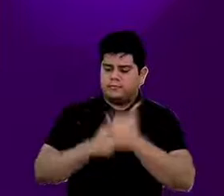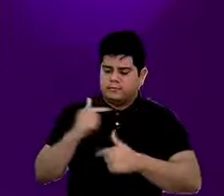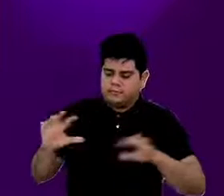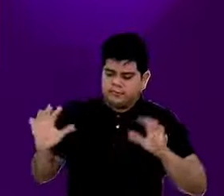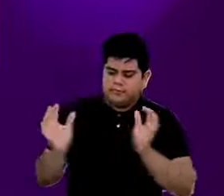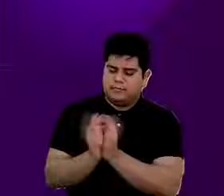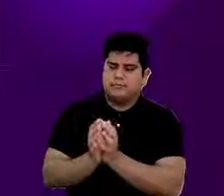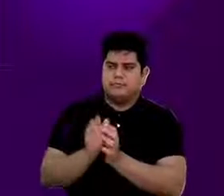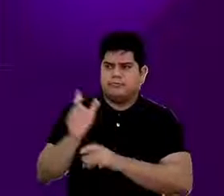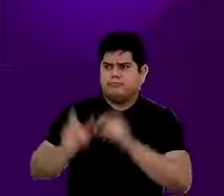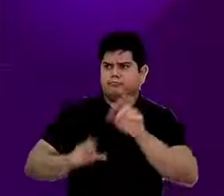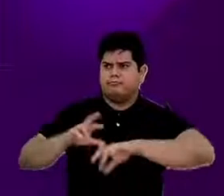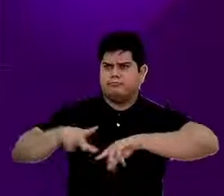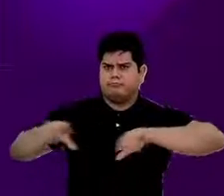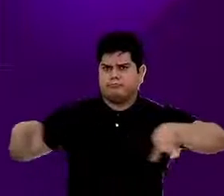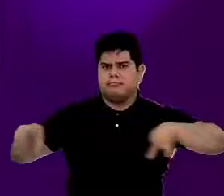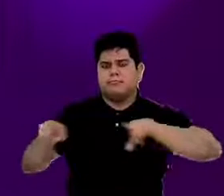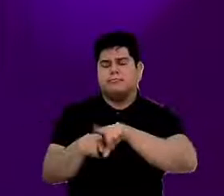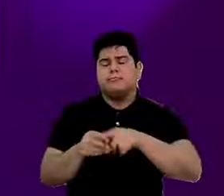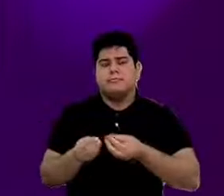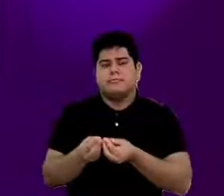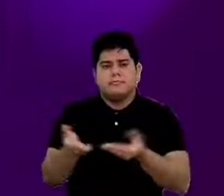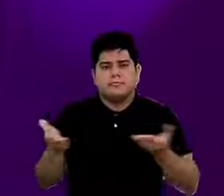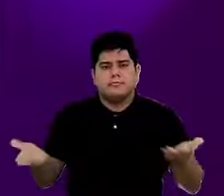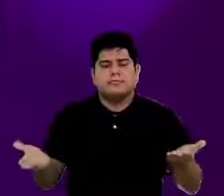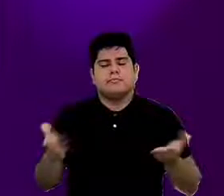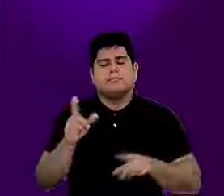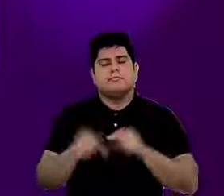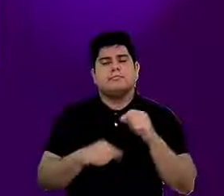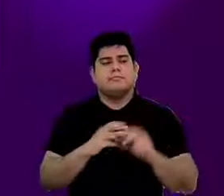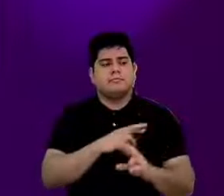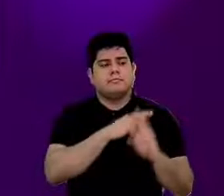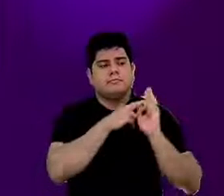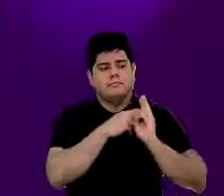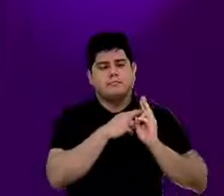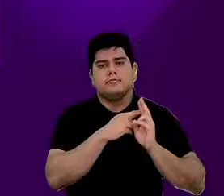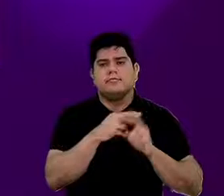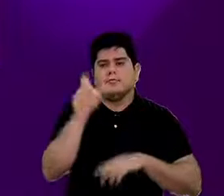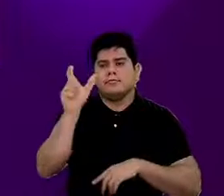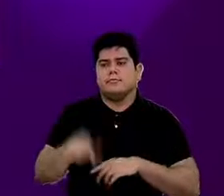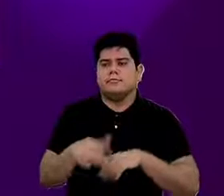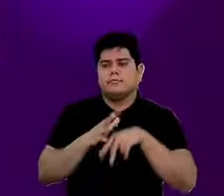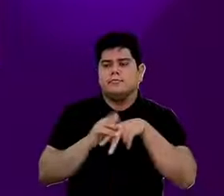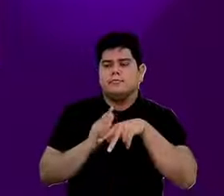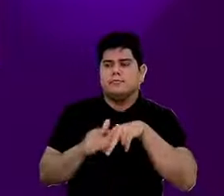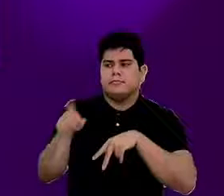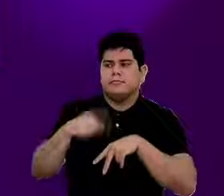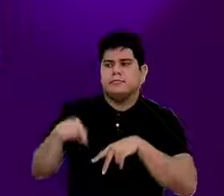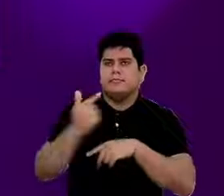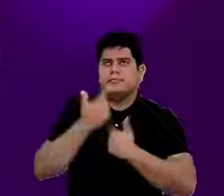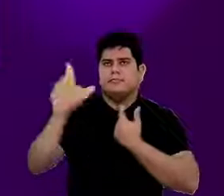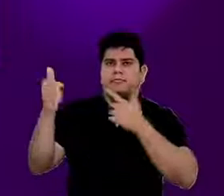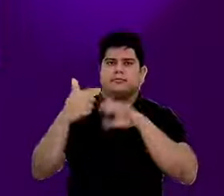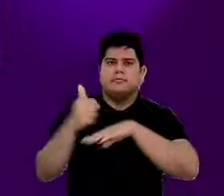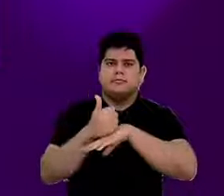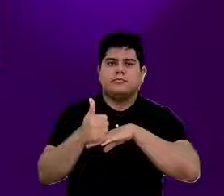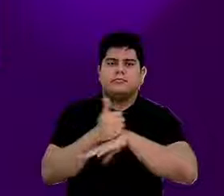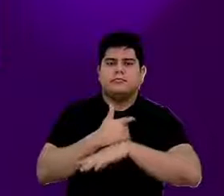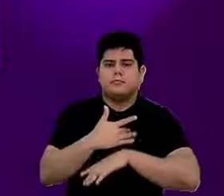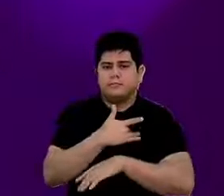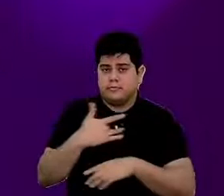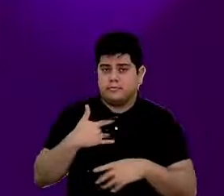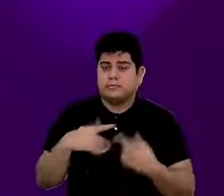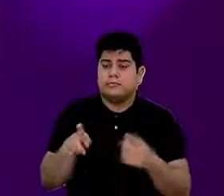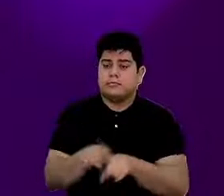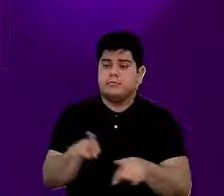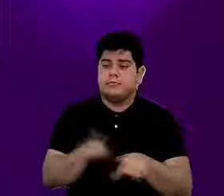equipes multidisciplinares e compartilhar as responsabilidades dos pacientes com outros profissionais de saúde e também